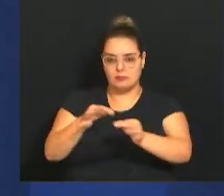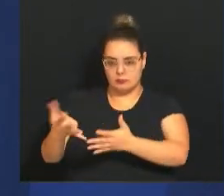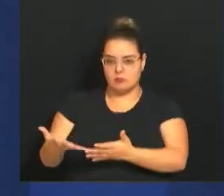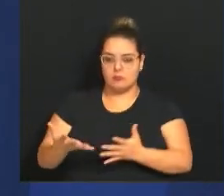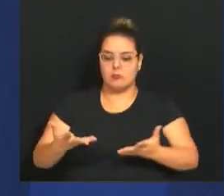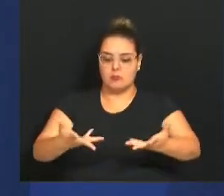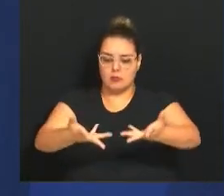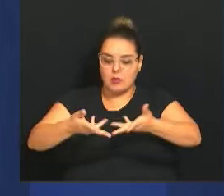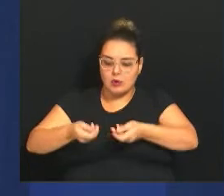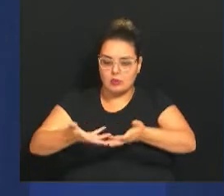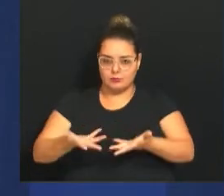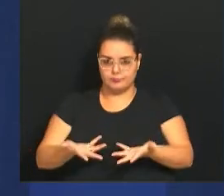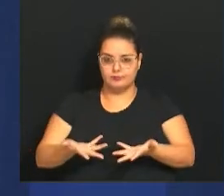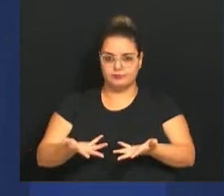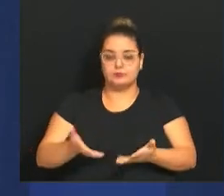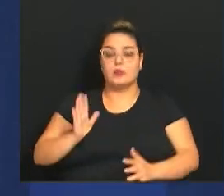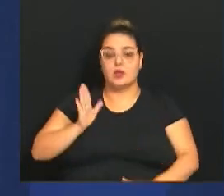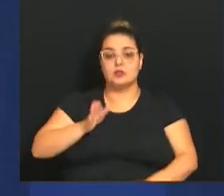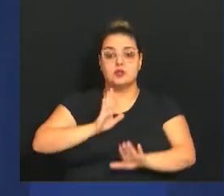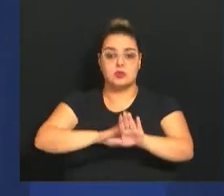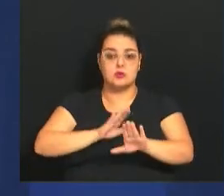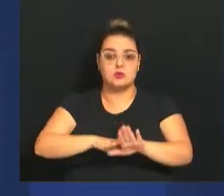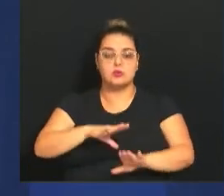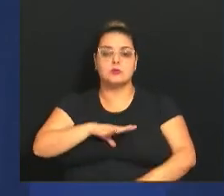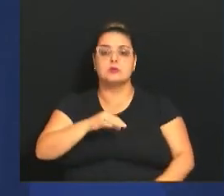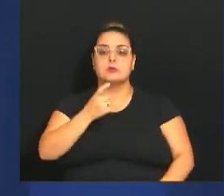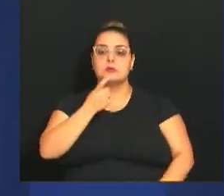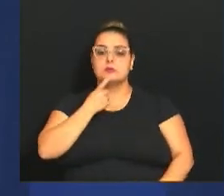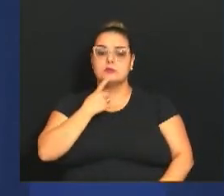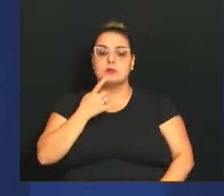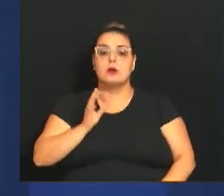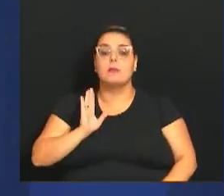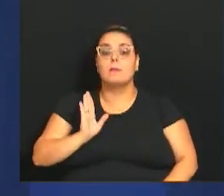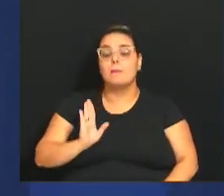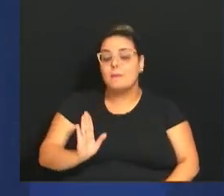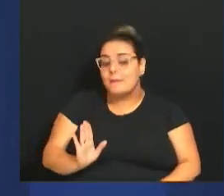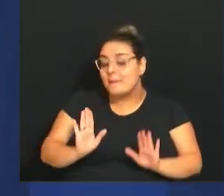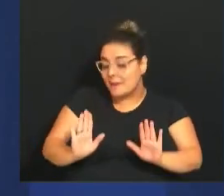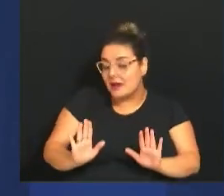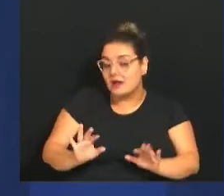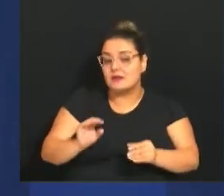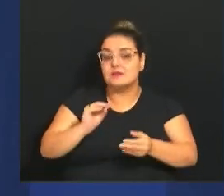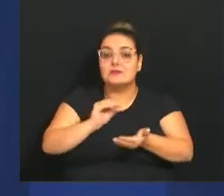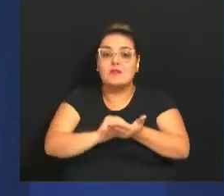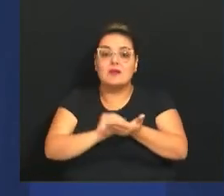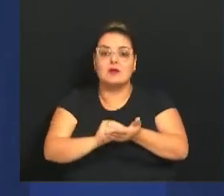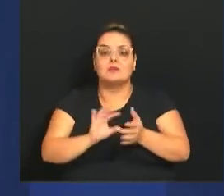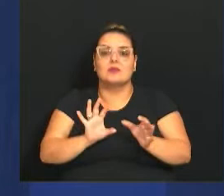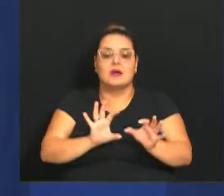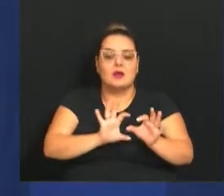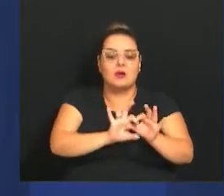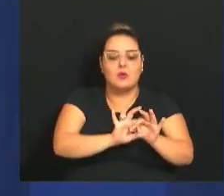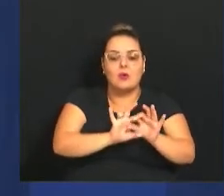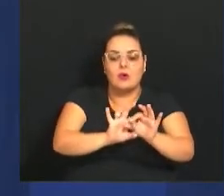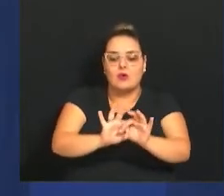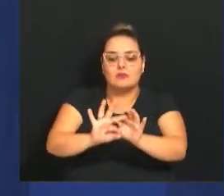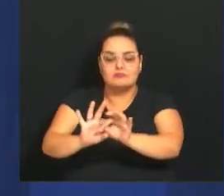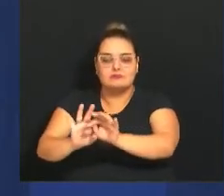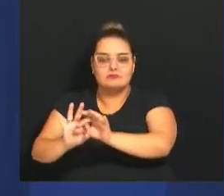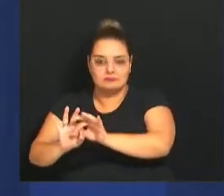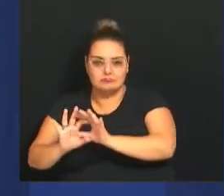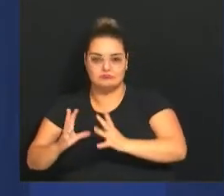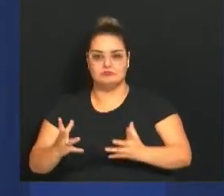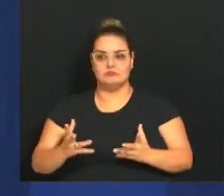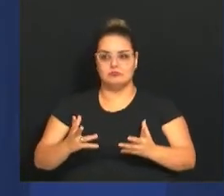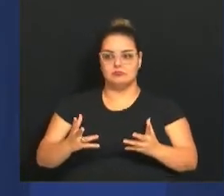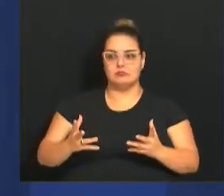são aplicados em Campinas, mas ainda falta a conexão entre eles, falta a interlocução entre eles, falta eles